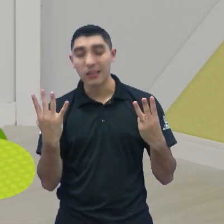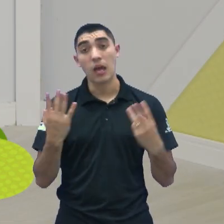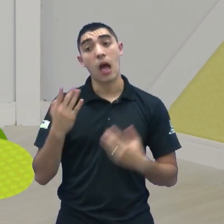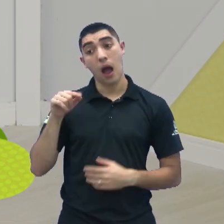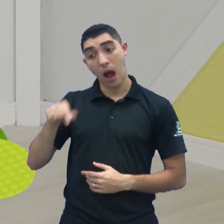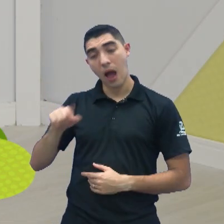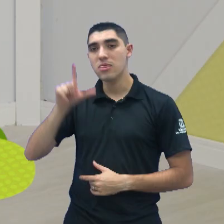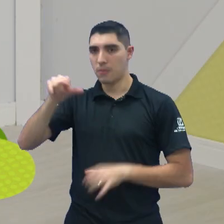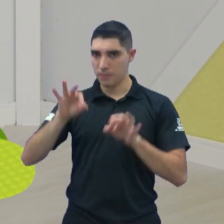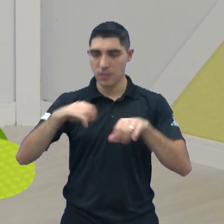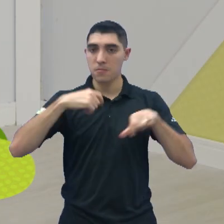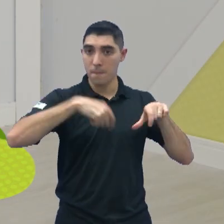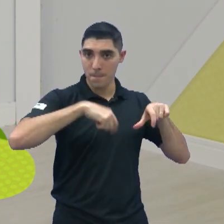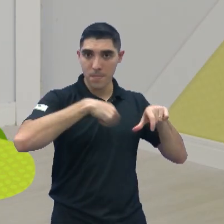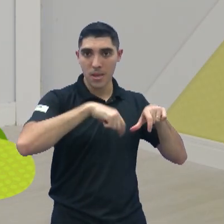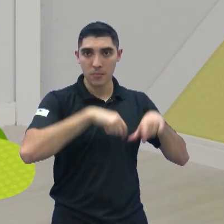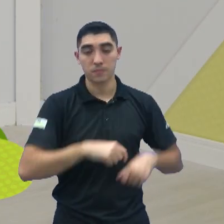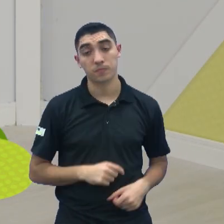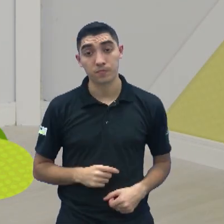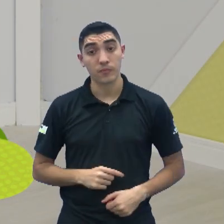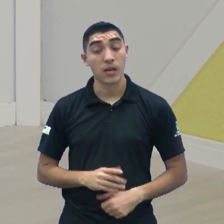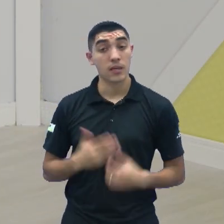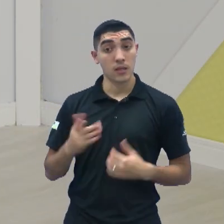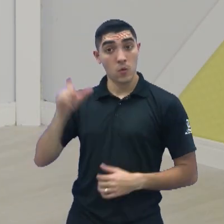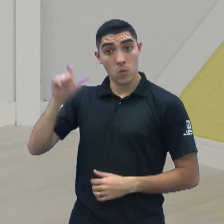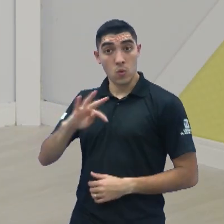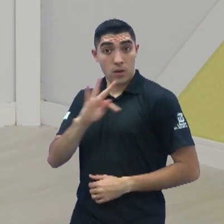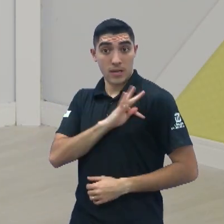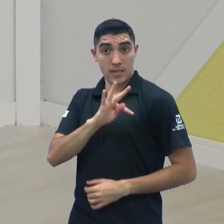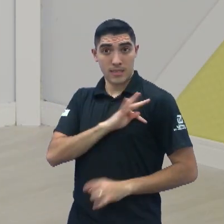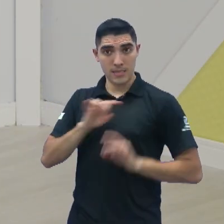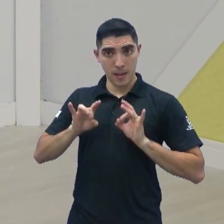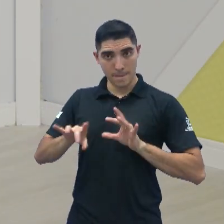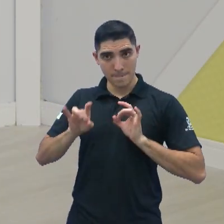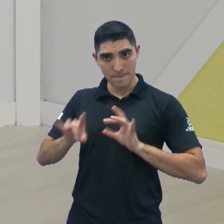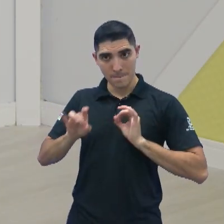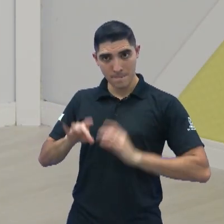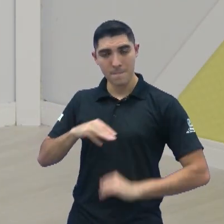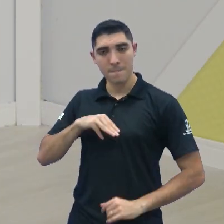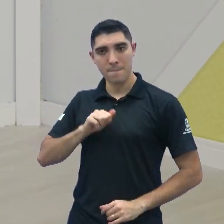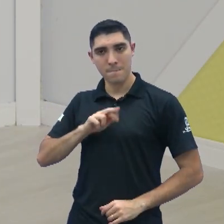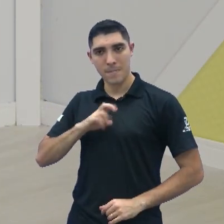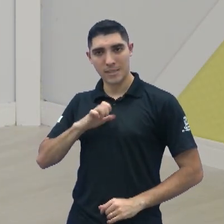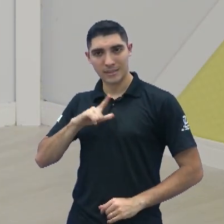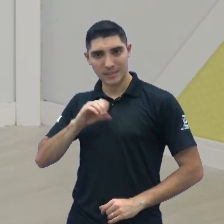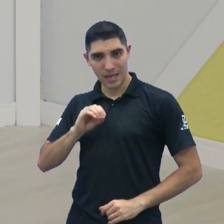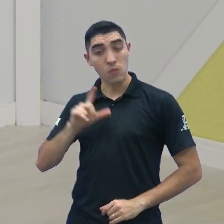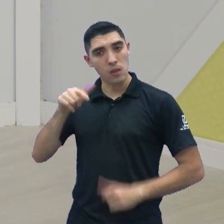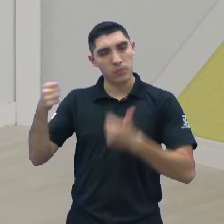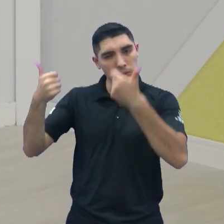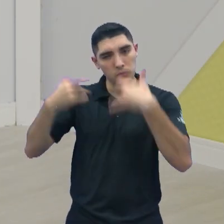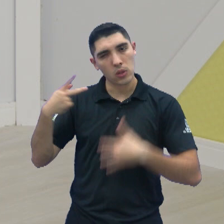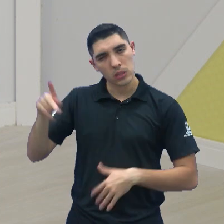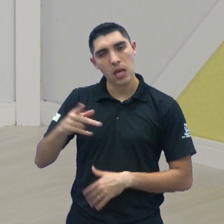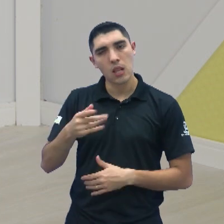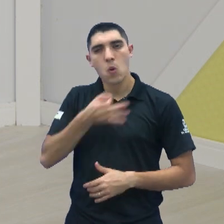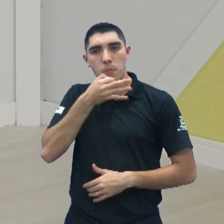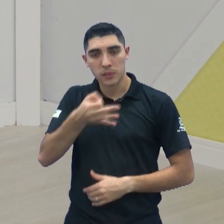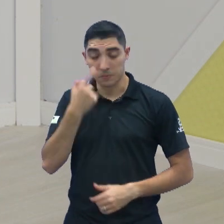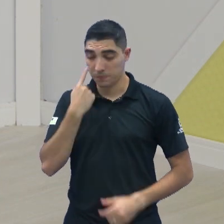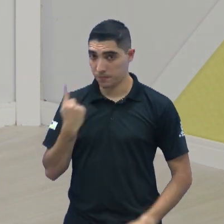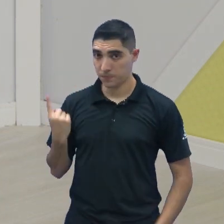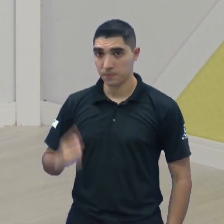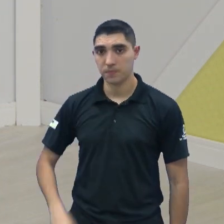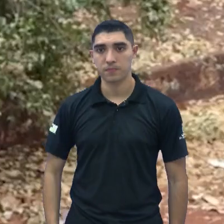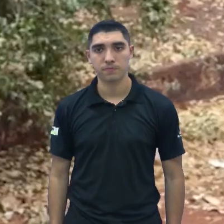empate. Ainda lá em Ribeirão Preto, o técnico Marcelo Marelli, ele falou ao final da partida sobre essa derrota da Águia. Vamos ouvi-lo.